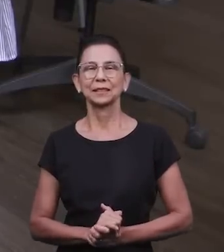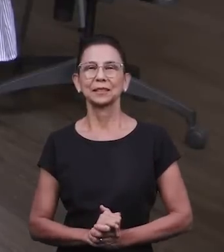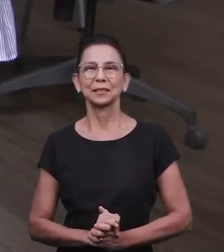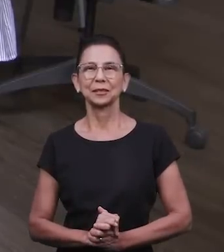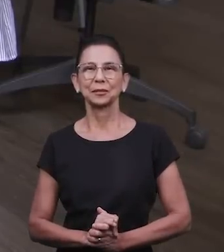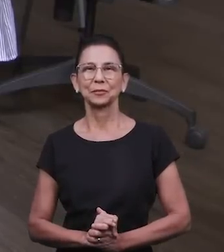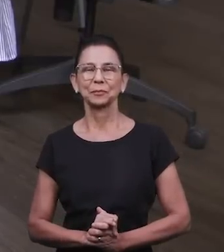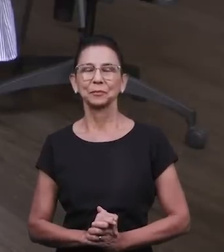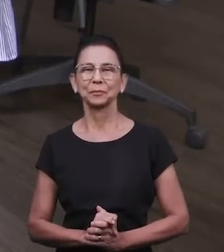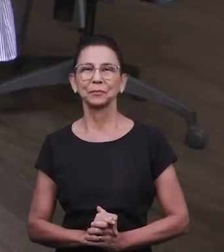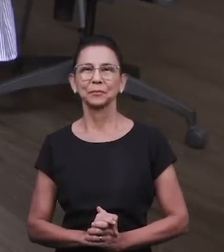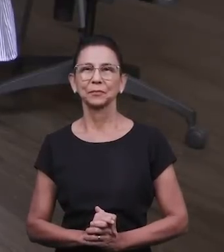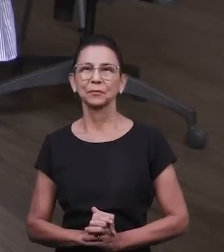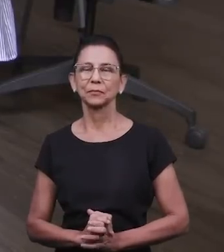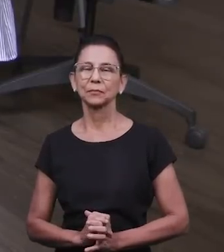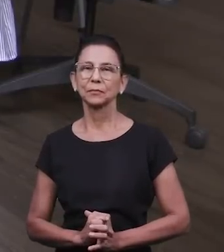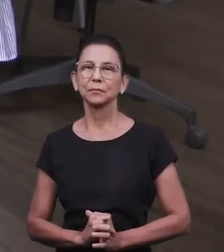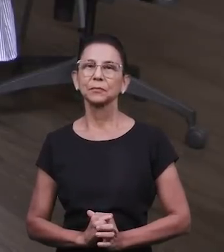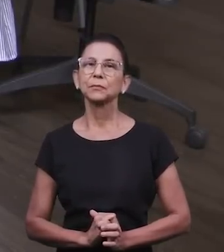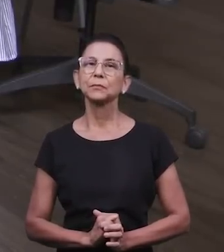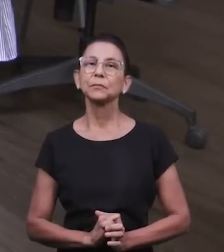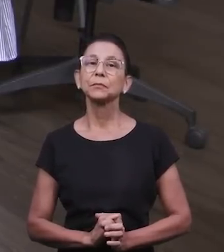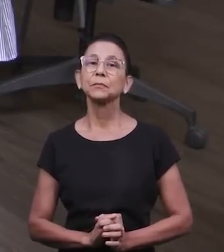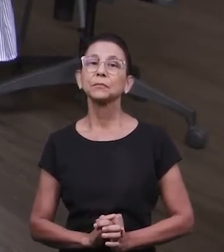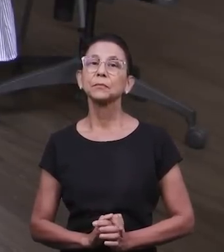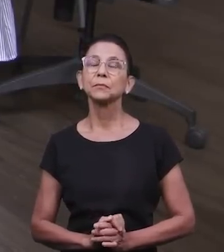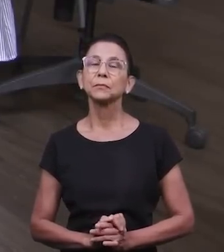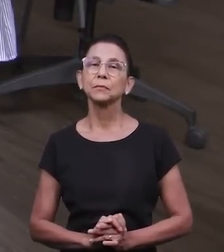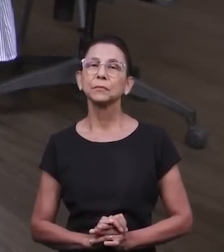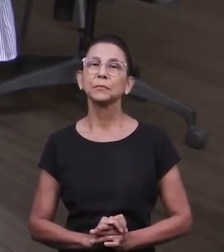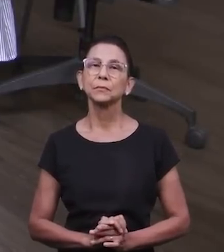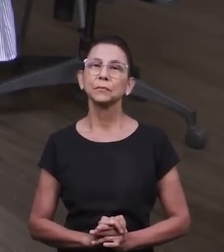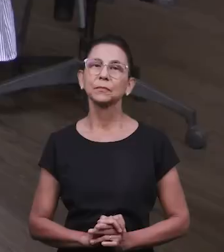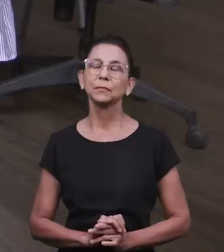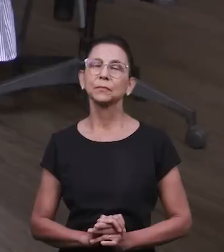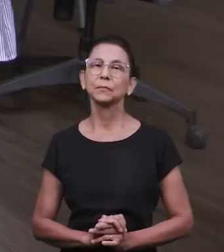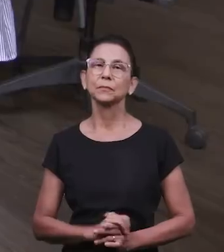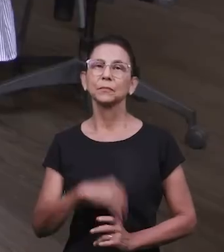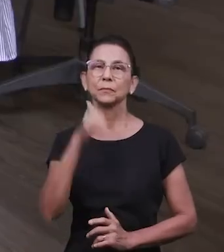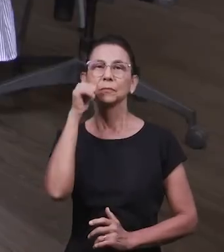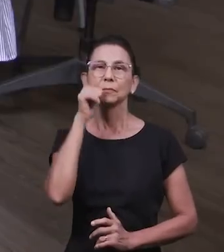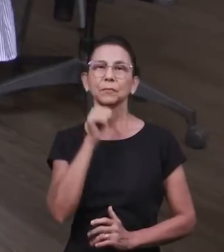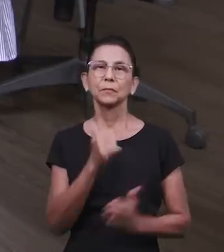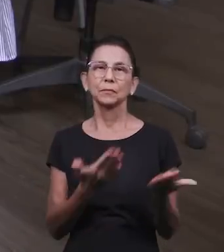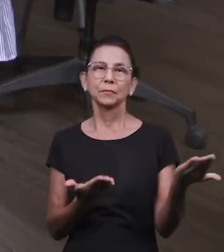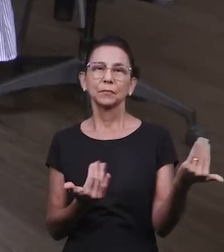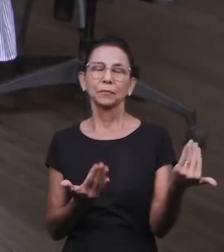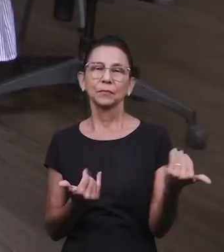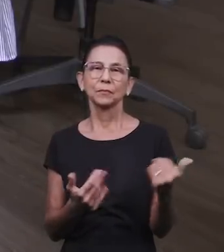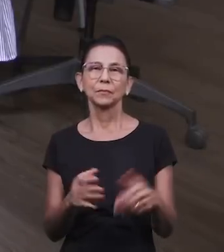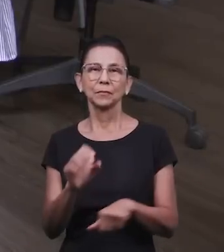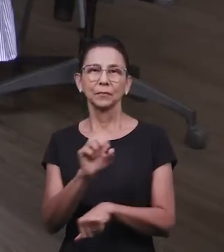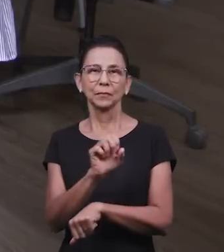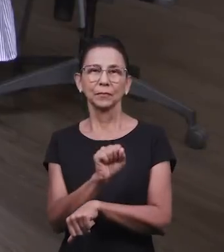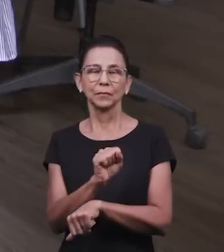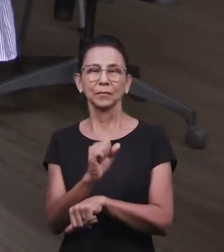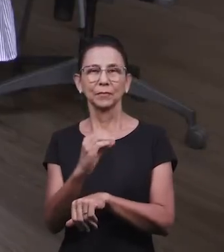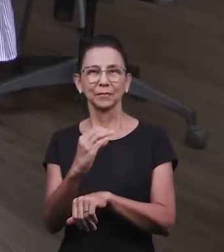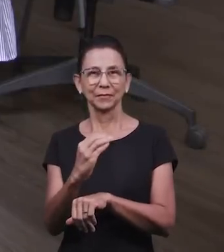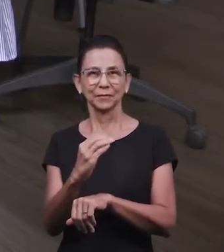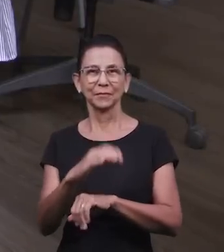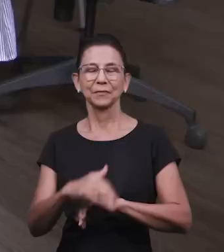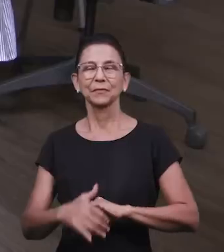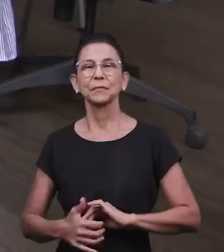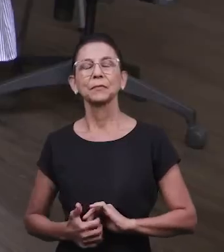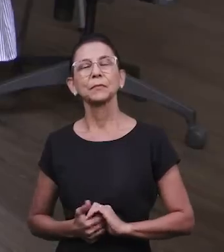a dizer, os jovens de fora daqui do estúdio. E agora nós vamos chamar uma irmã jovem nossa de Chapecó,